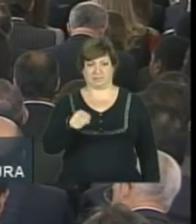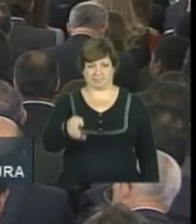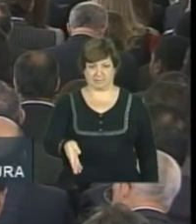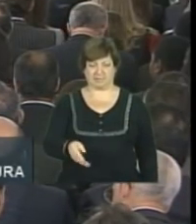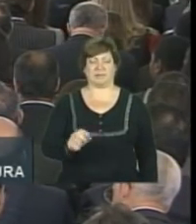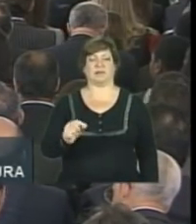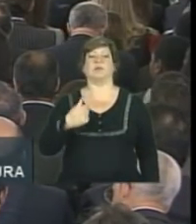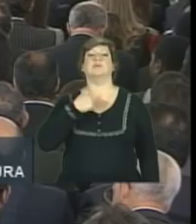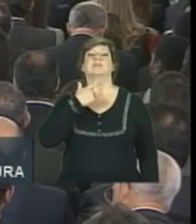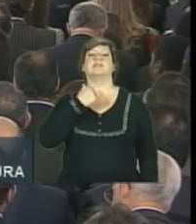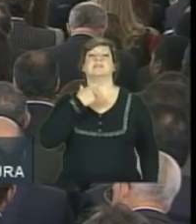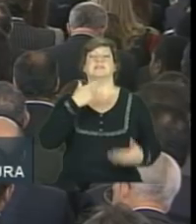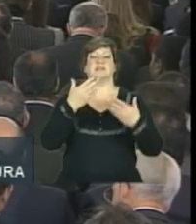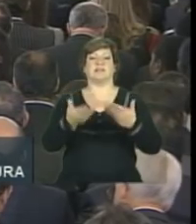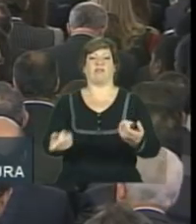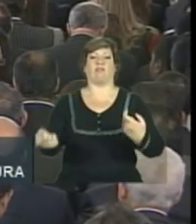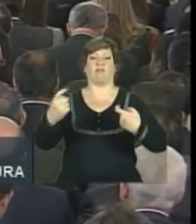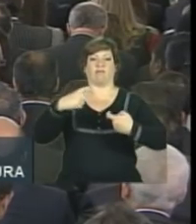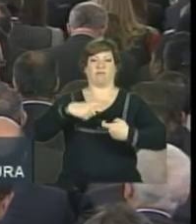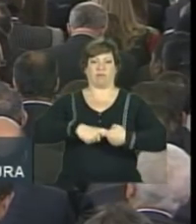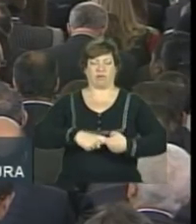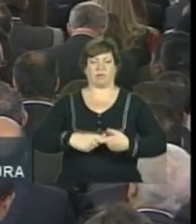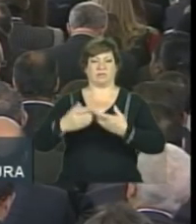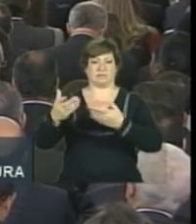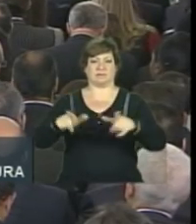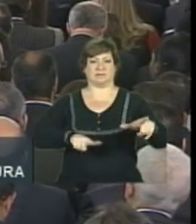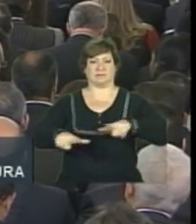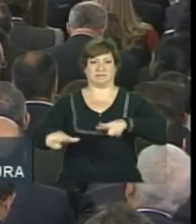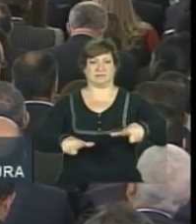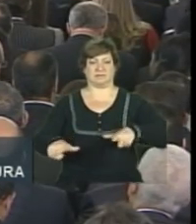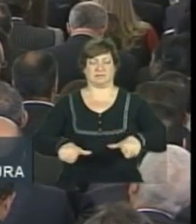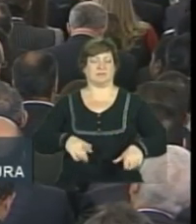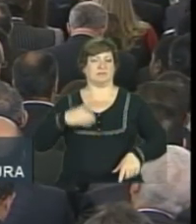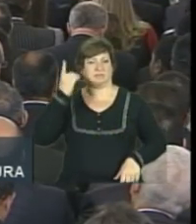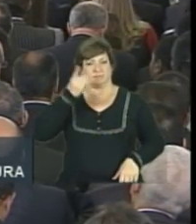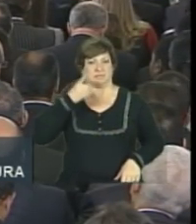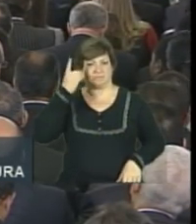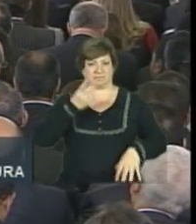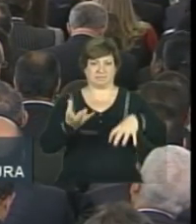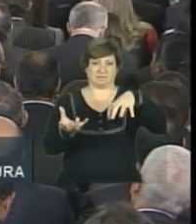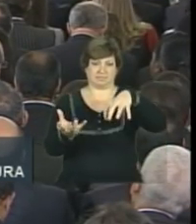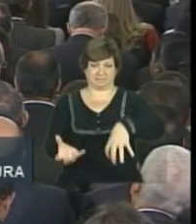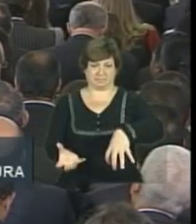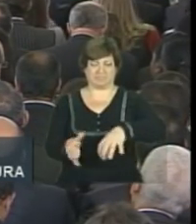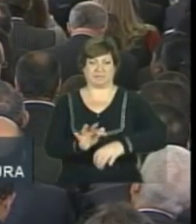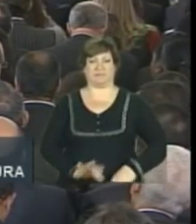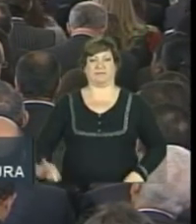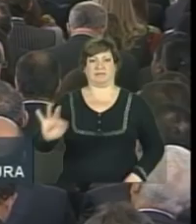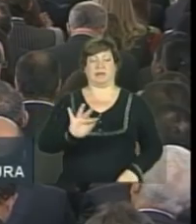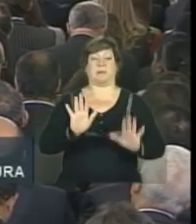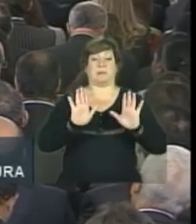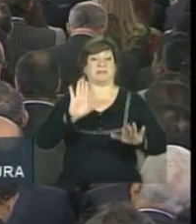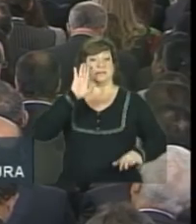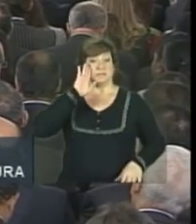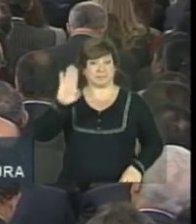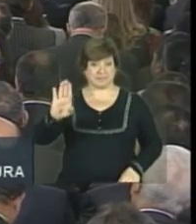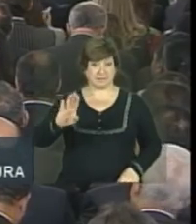eu desejo uma volta à Câmara Federal, mas,